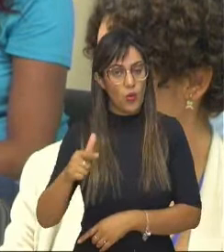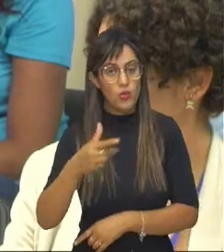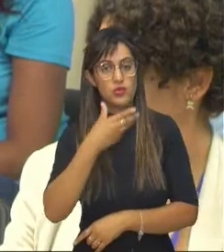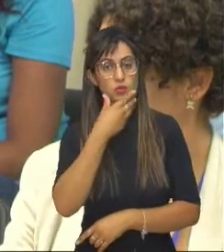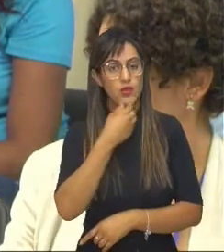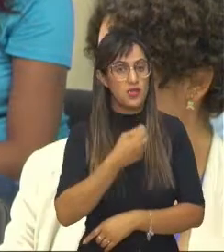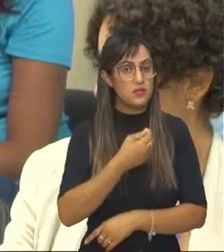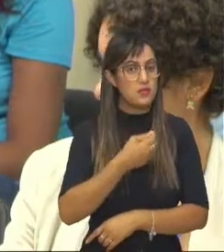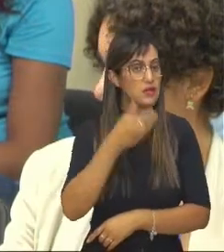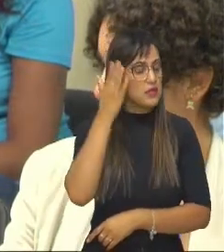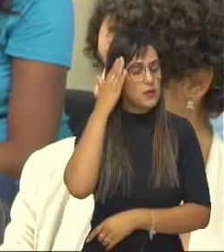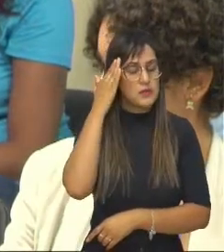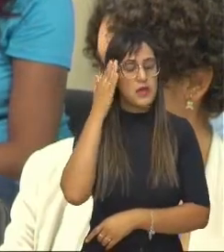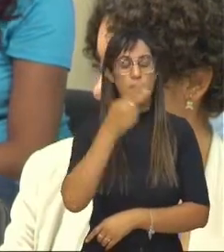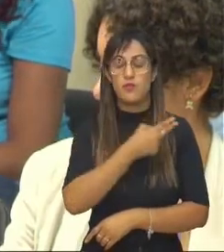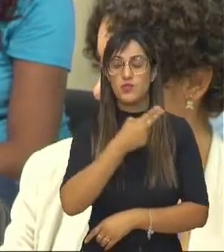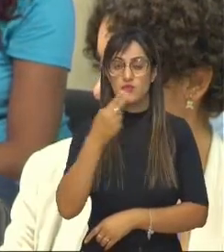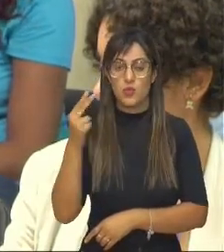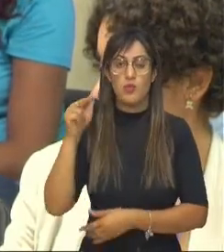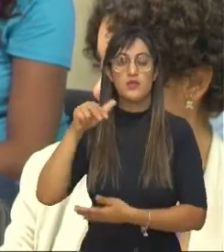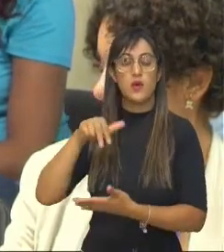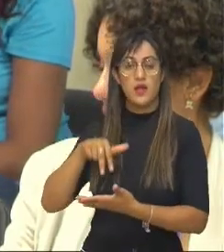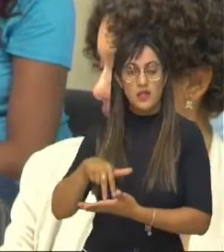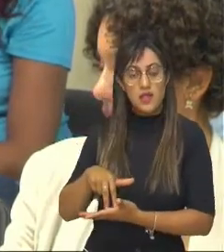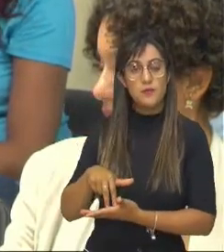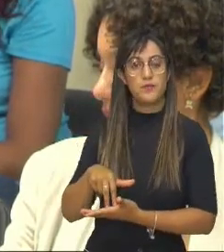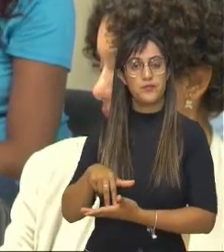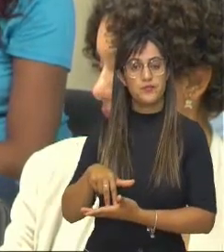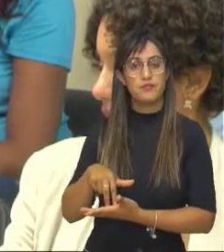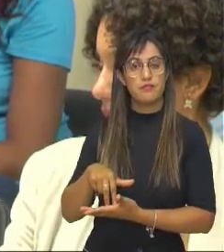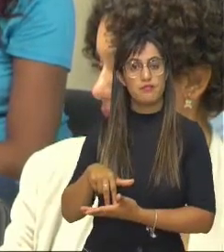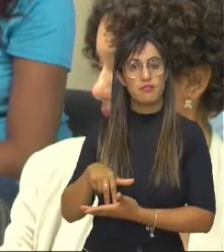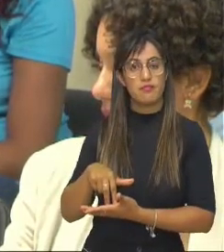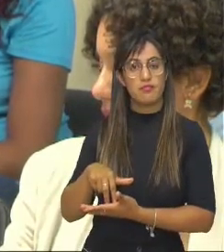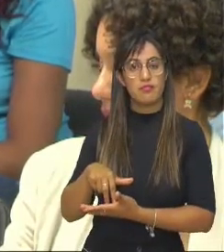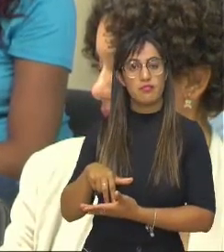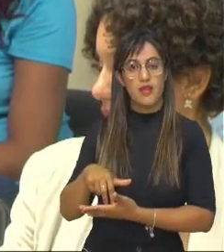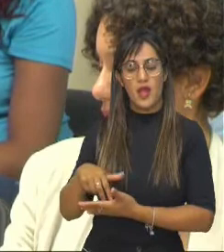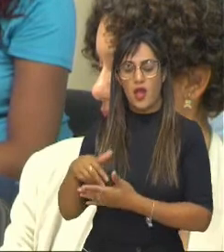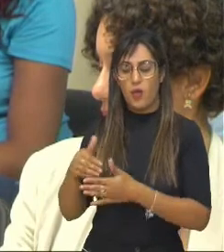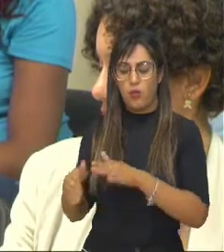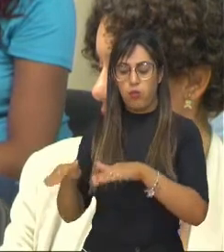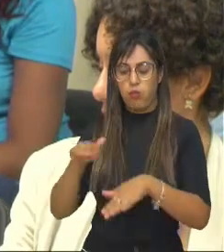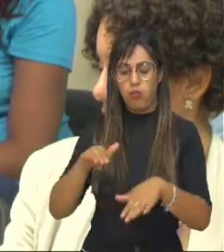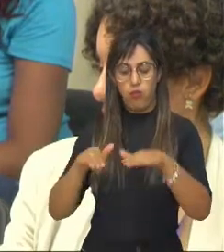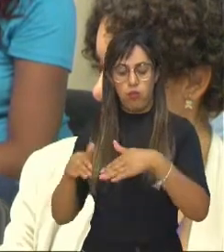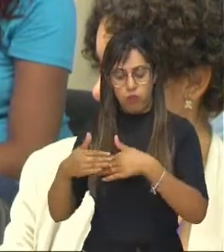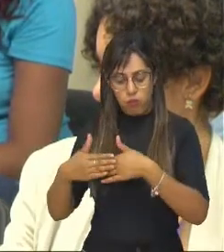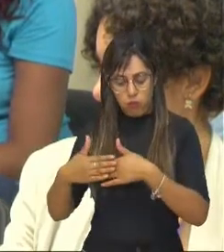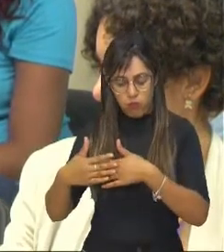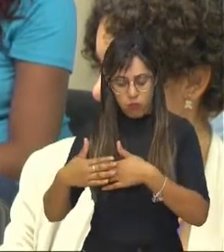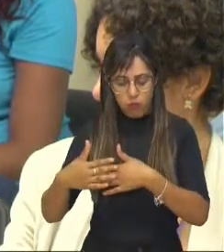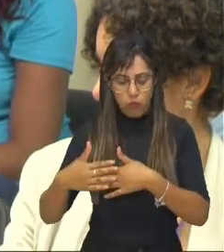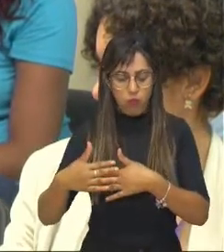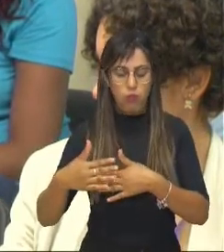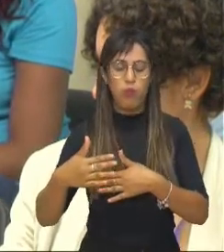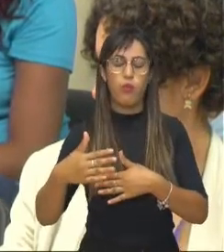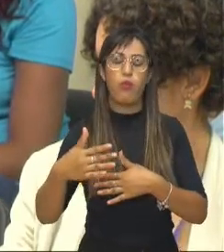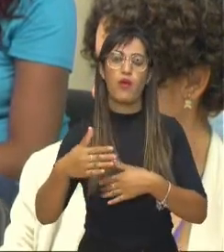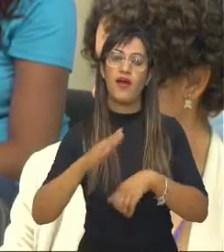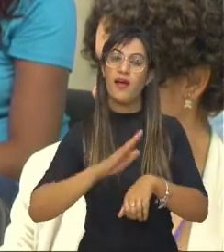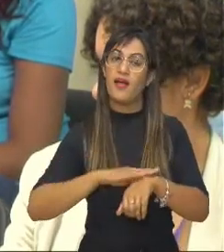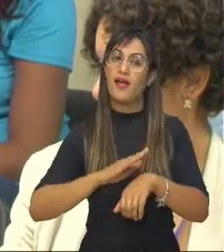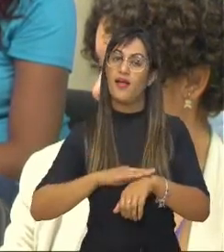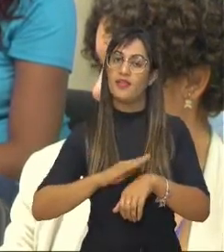nome também não estão aqui. E à medida que eu fui caminhando, que eu sou um neném, né? Tem pouco tempo que eu me chamo de amigo, tem